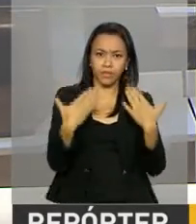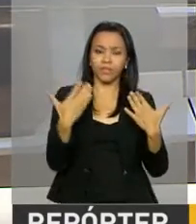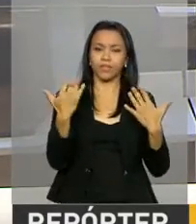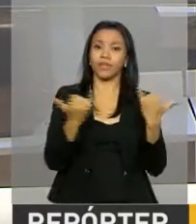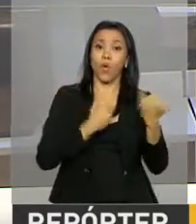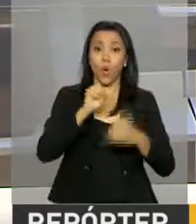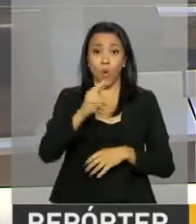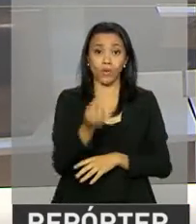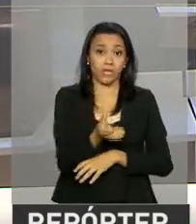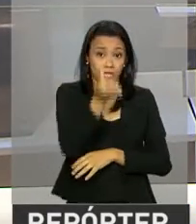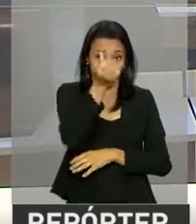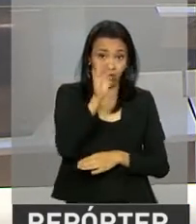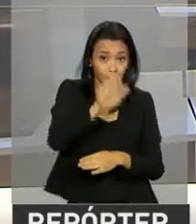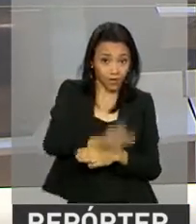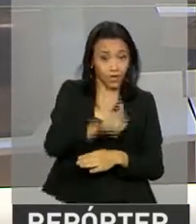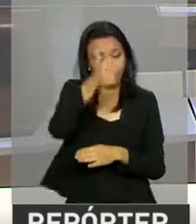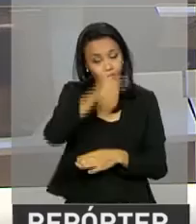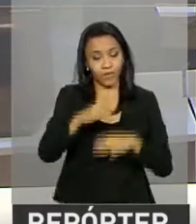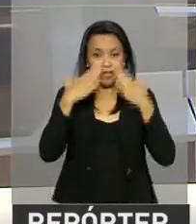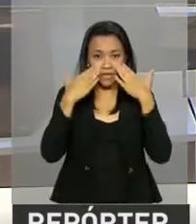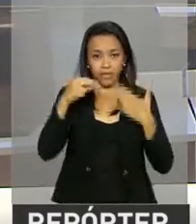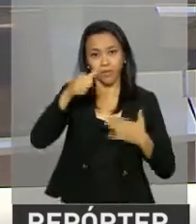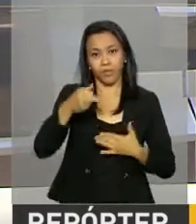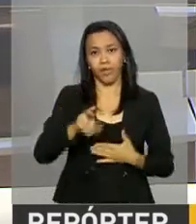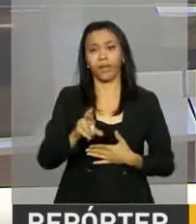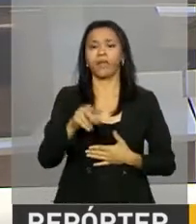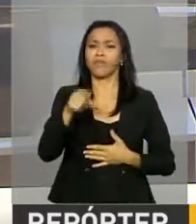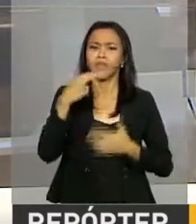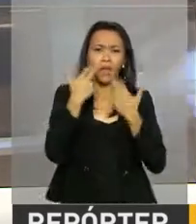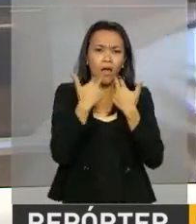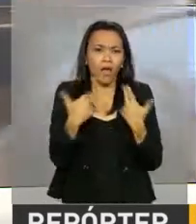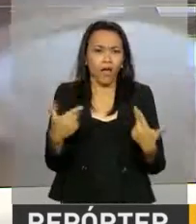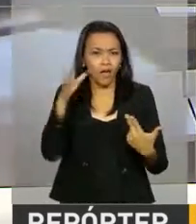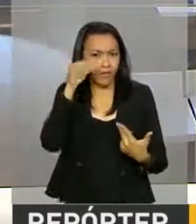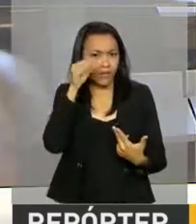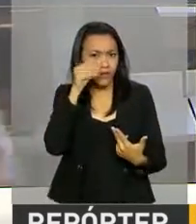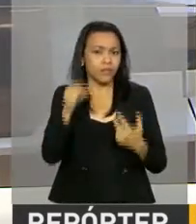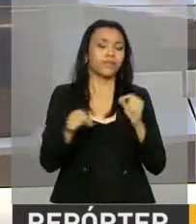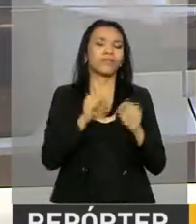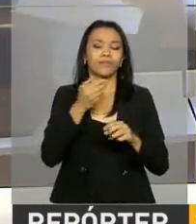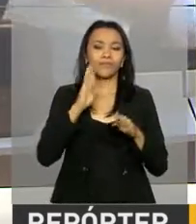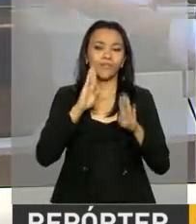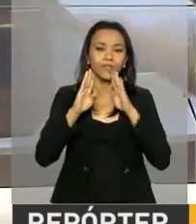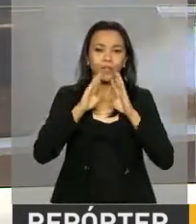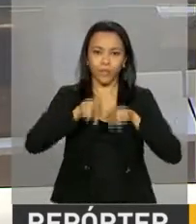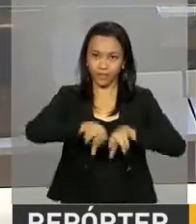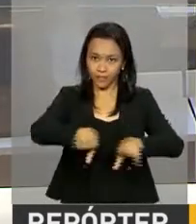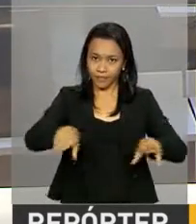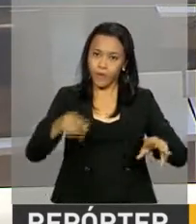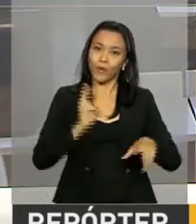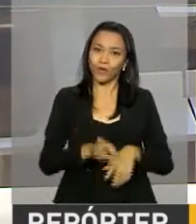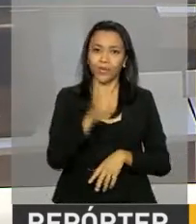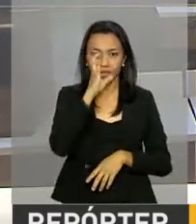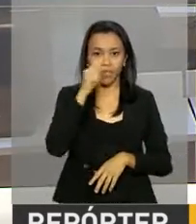ou às 18h na próxima edição do Repórter NBR. Acompanhe também as novidades pelas nossas redes sociais.